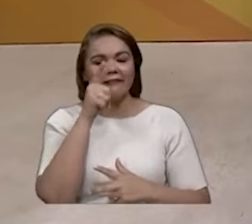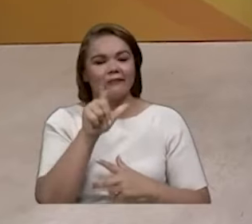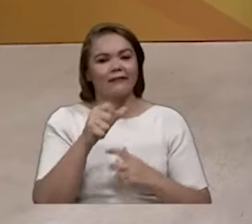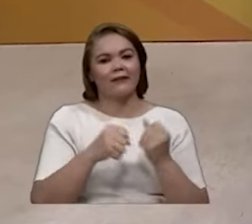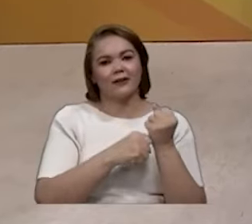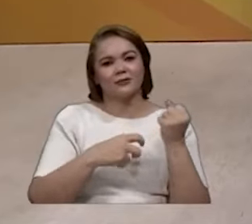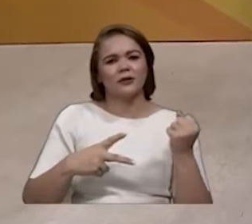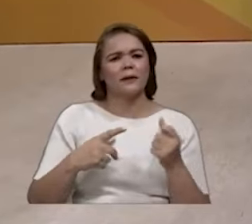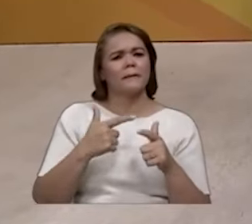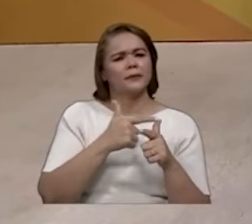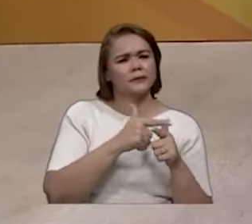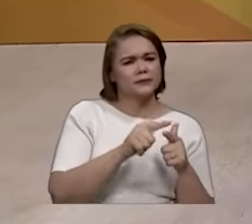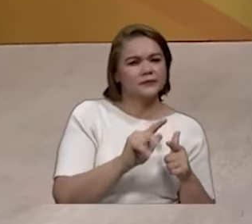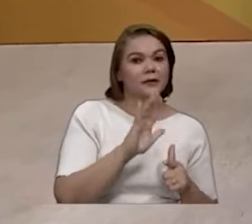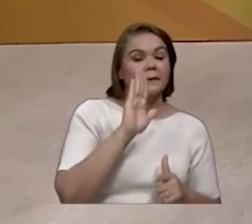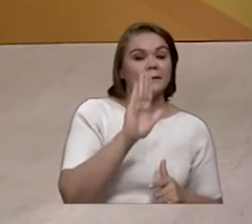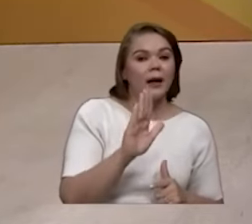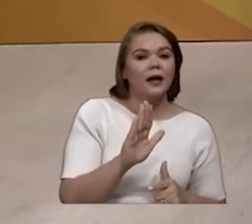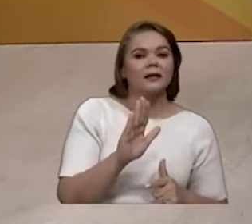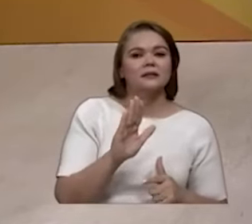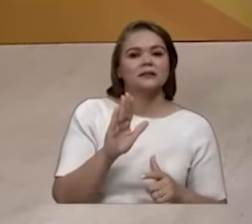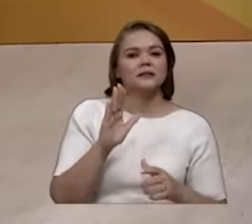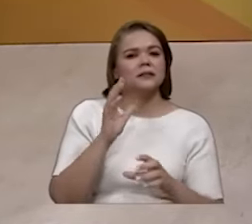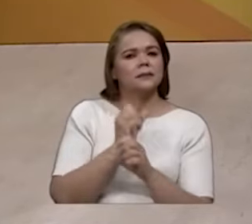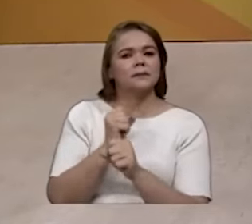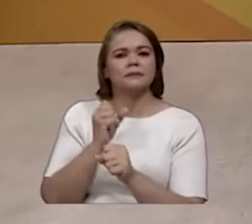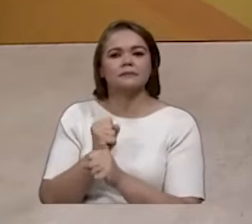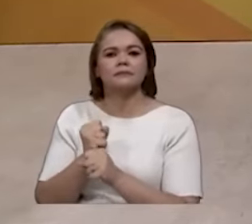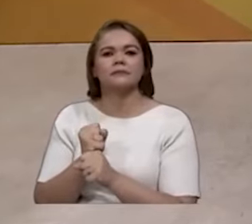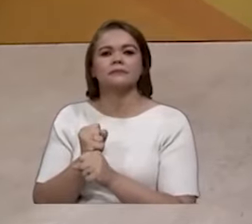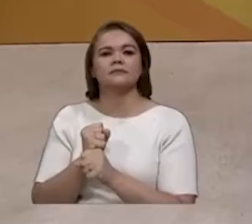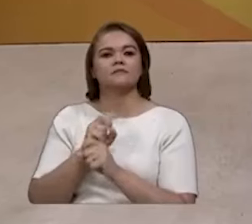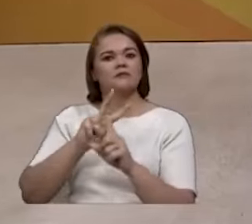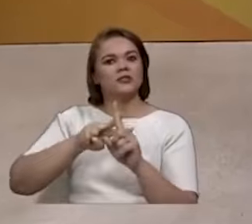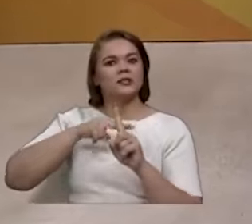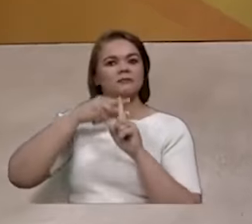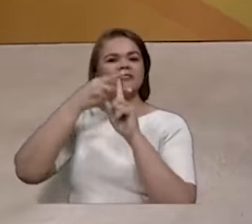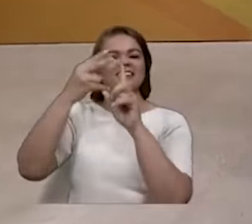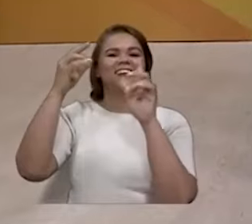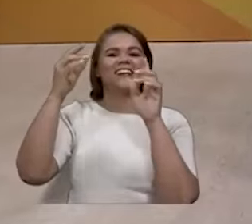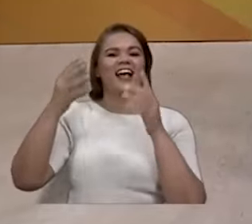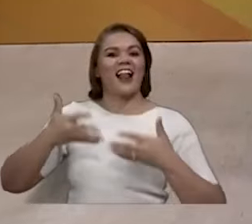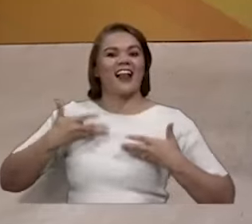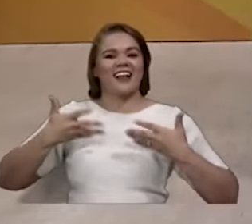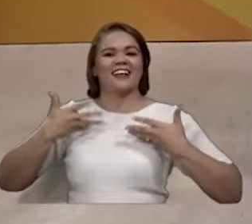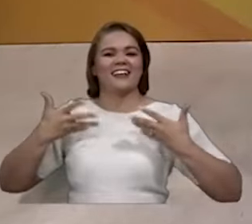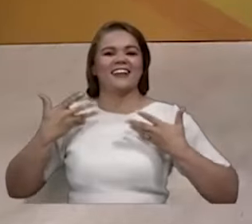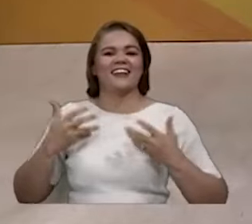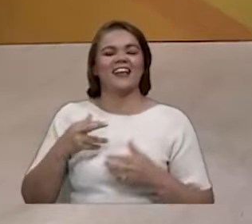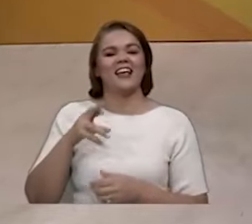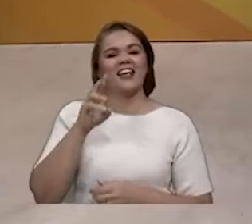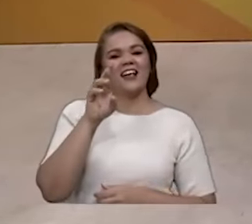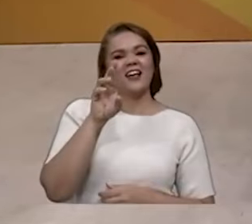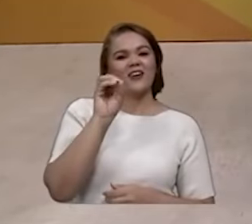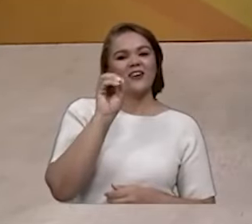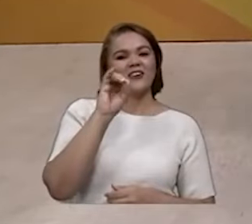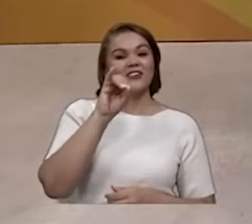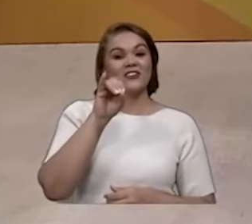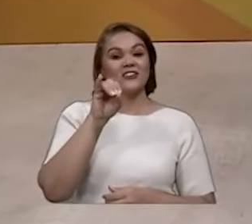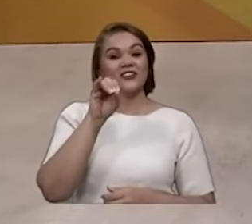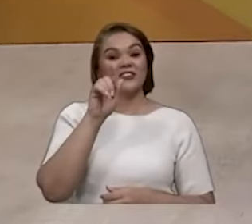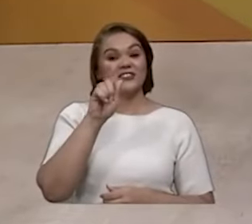ser dividida, mas na nossa matemática, divisão multiplica alegria. É verdade. O nosso Rogerinho conversou